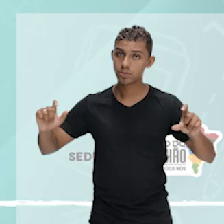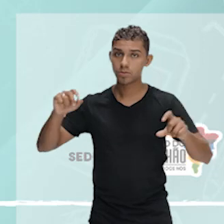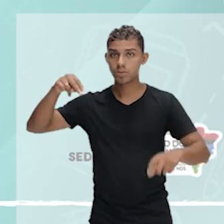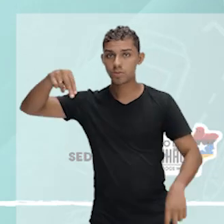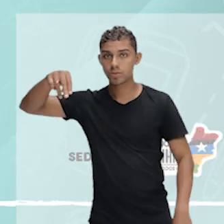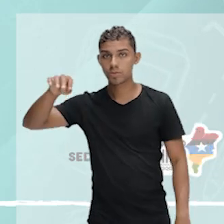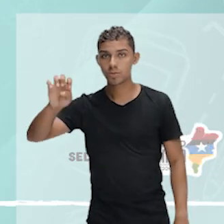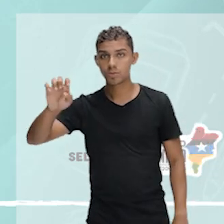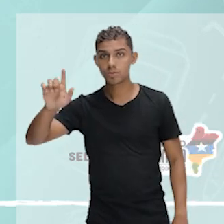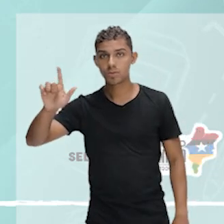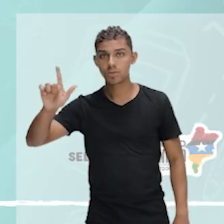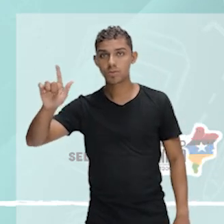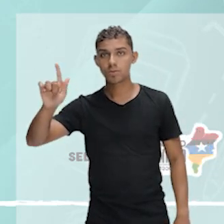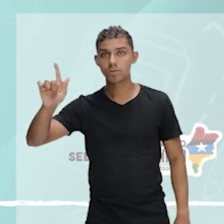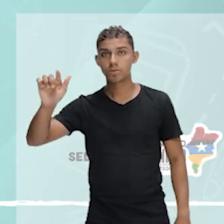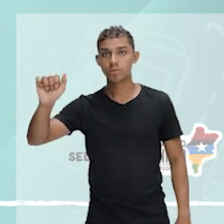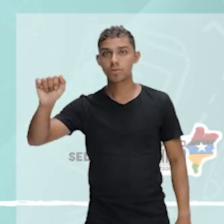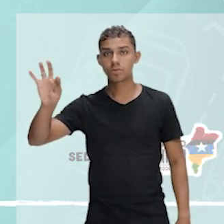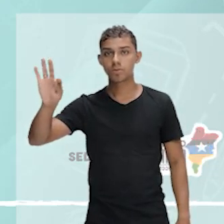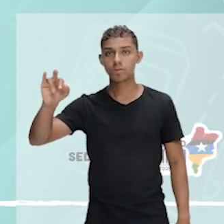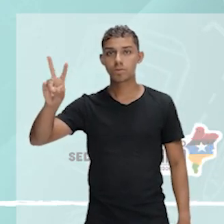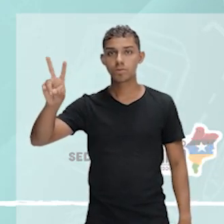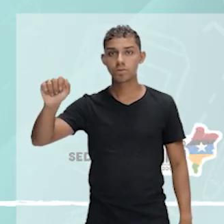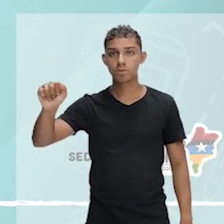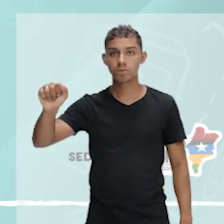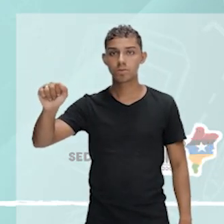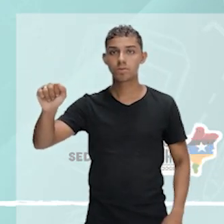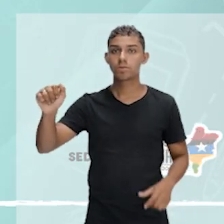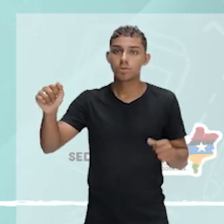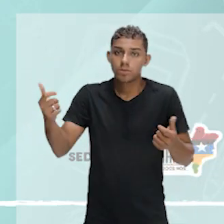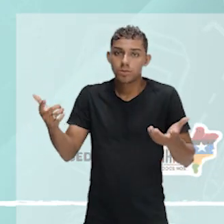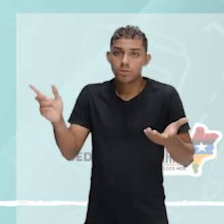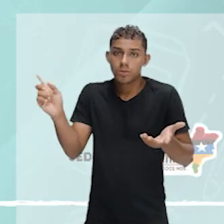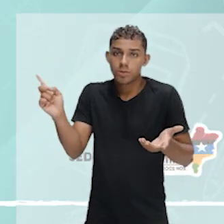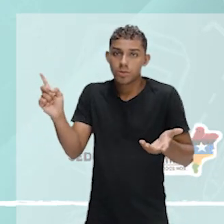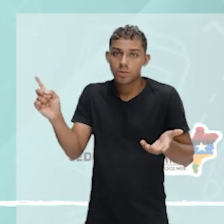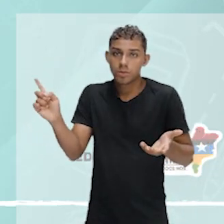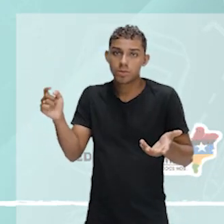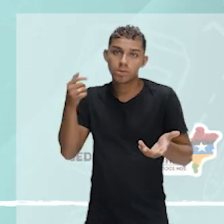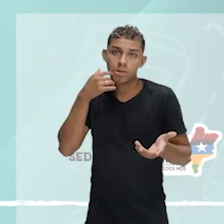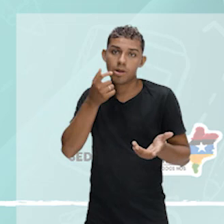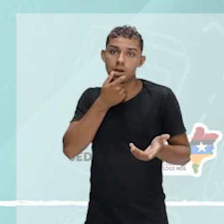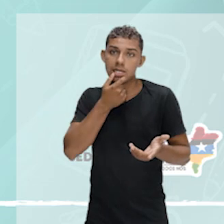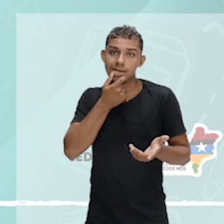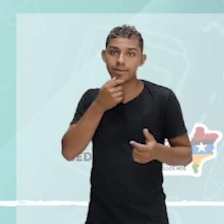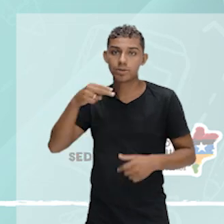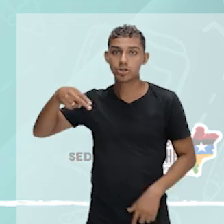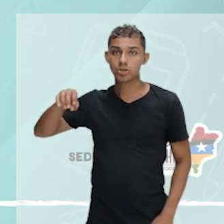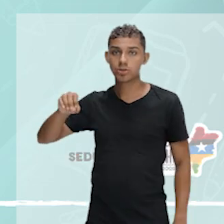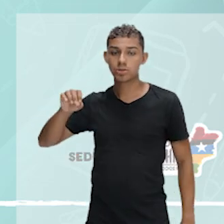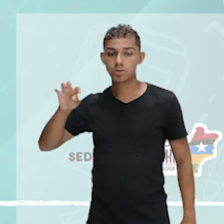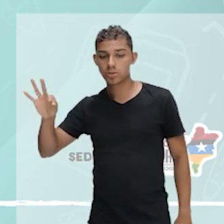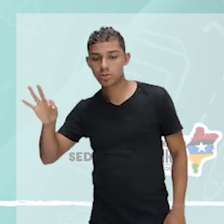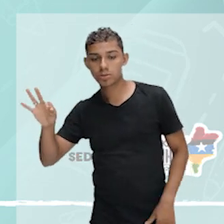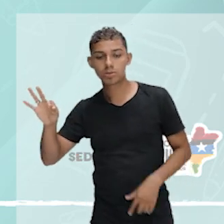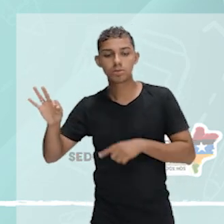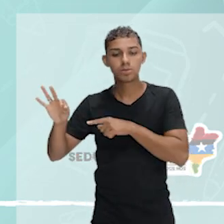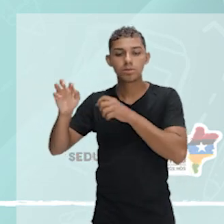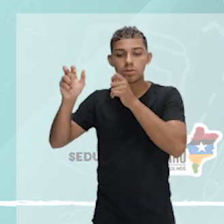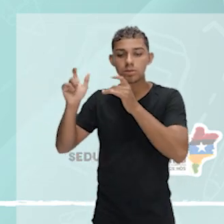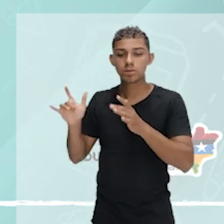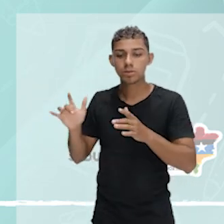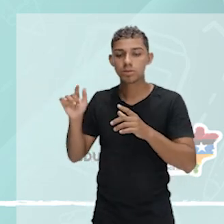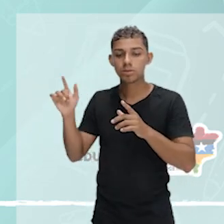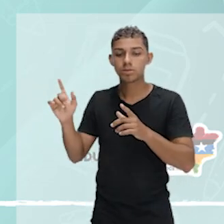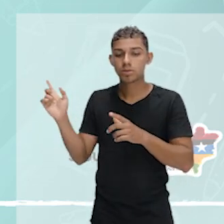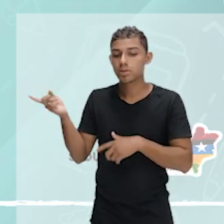obviamente, nós precisamos do não em inglês. Não em inglês, not. Tá? Falando do não quando você faz as